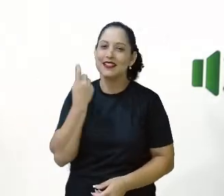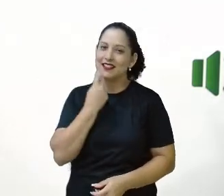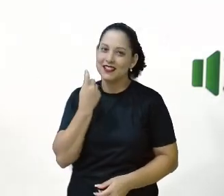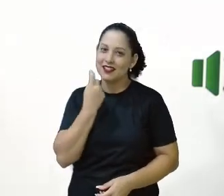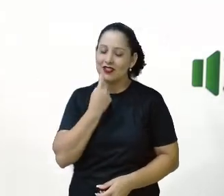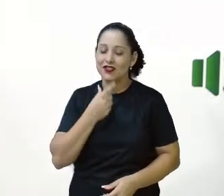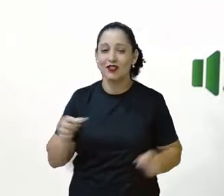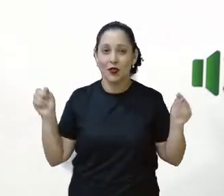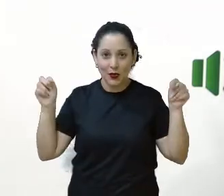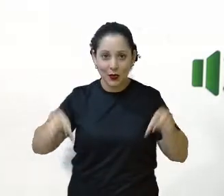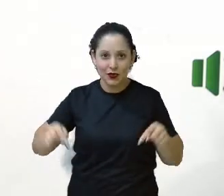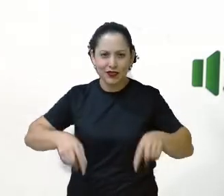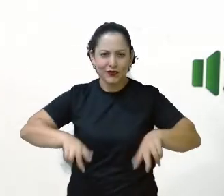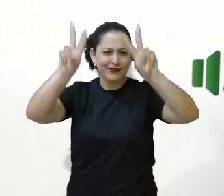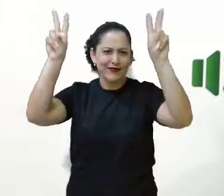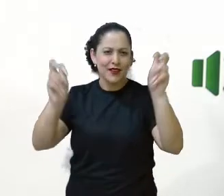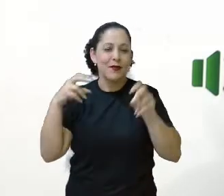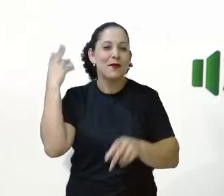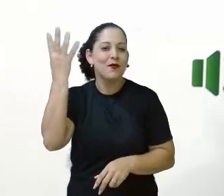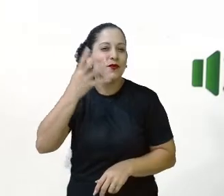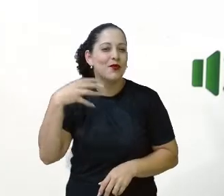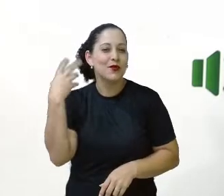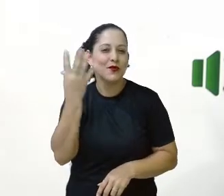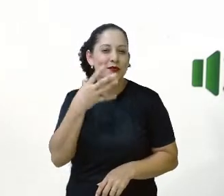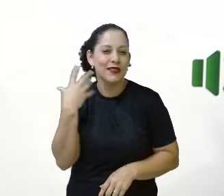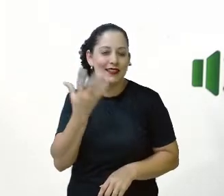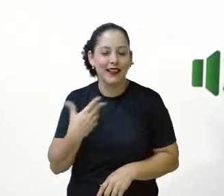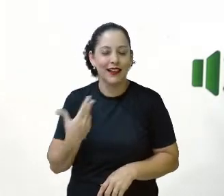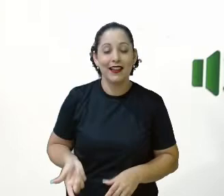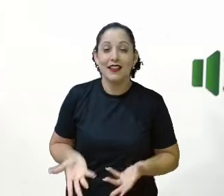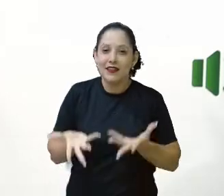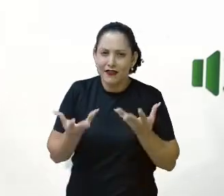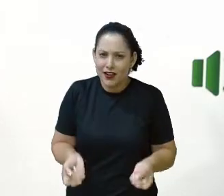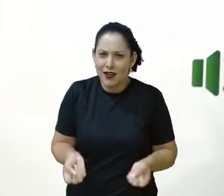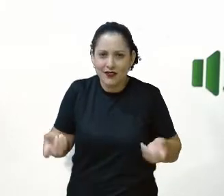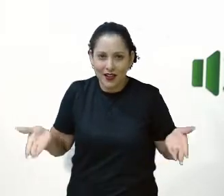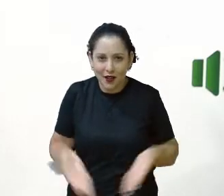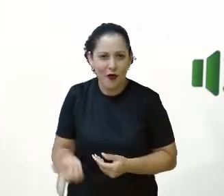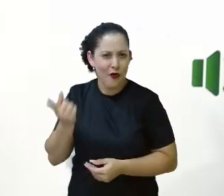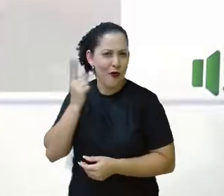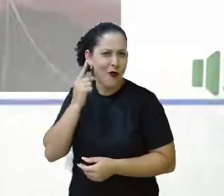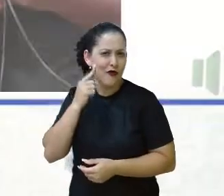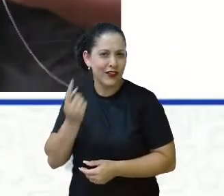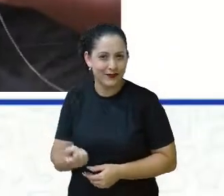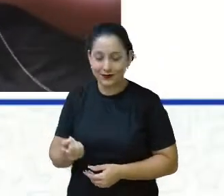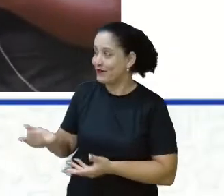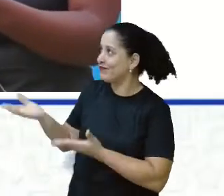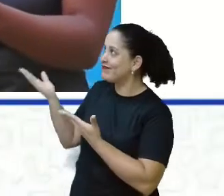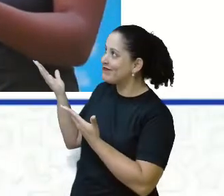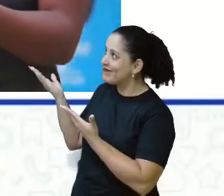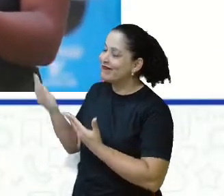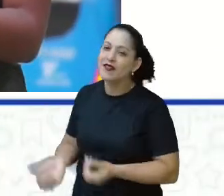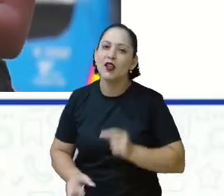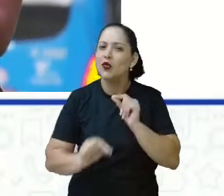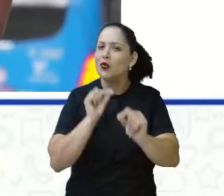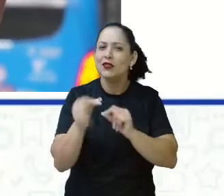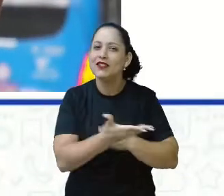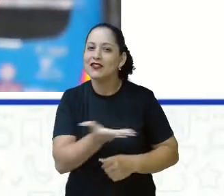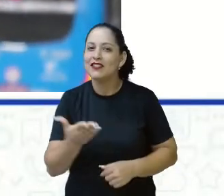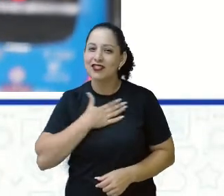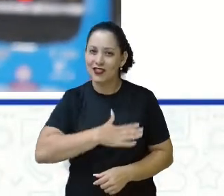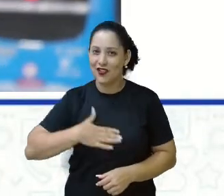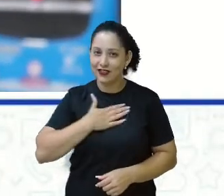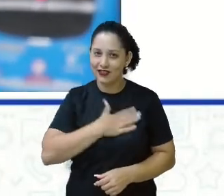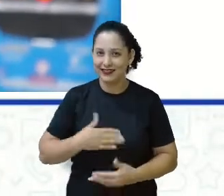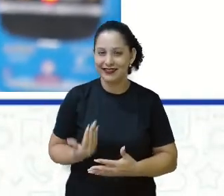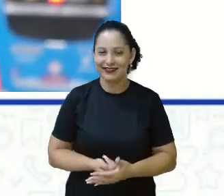hoje a gente vai falar sobre música. E pra gente começar, vamos ouvir um pouquinho a música. Tenha seu pé no chão, fuja da depressão. Só quem